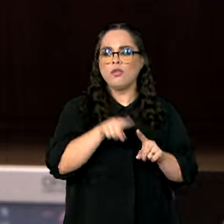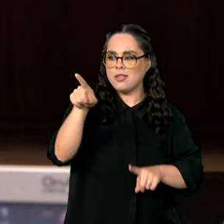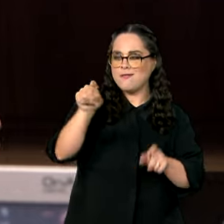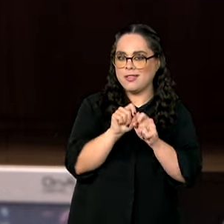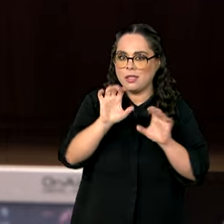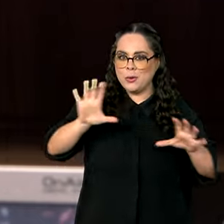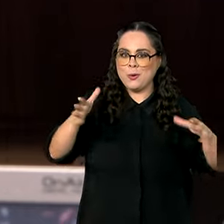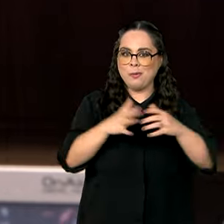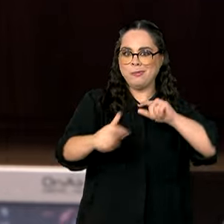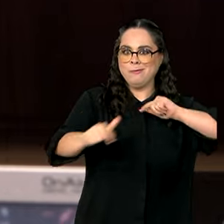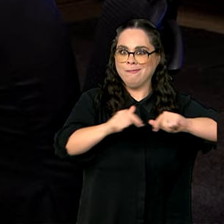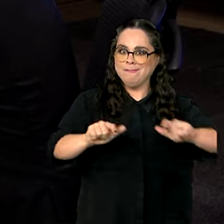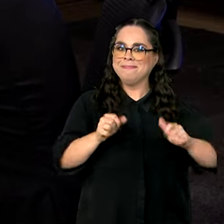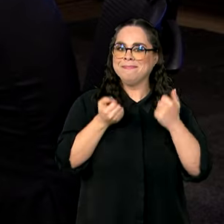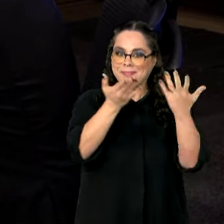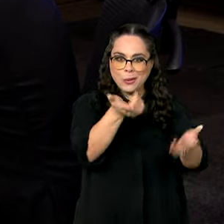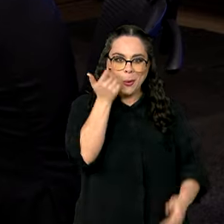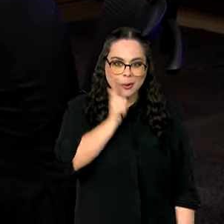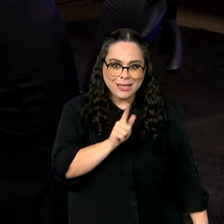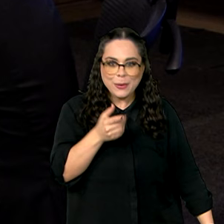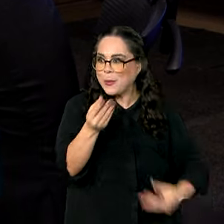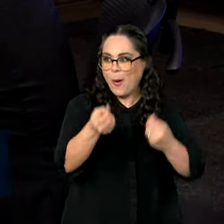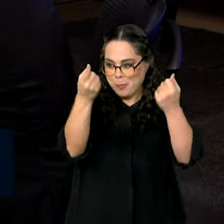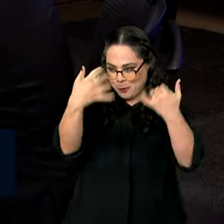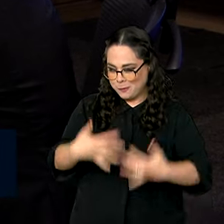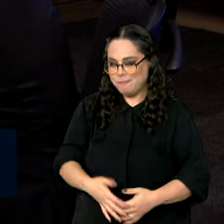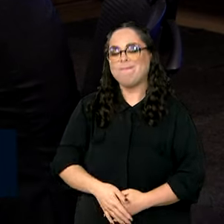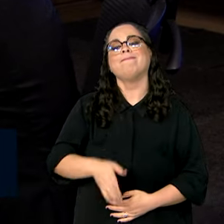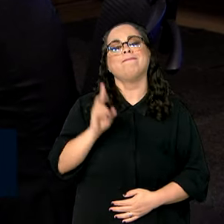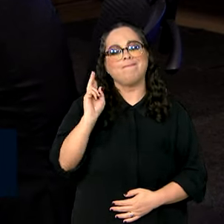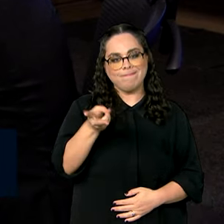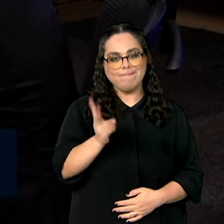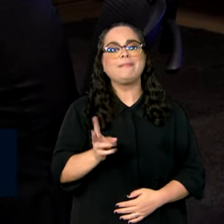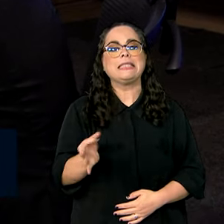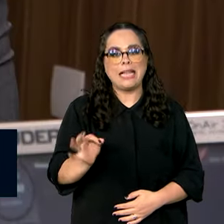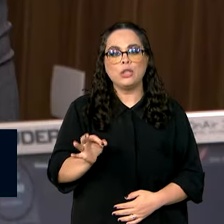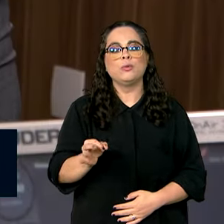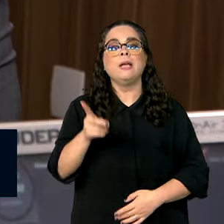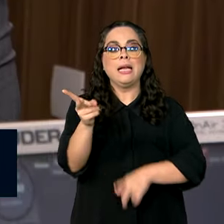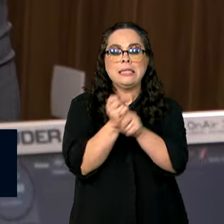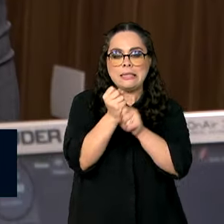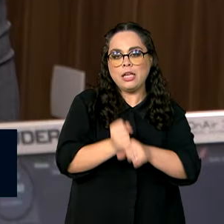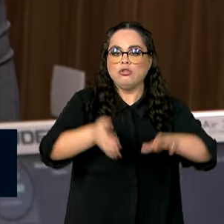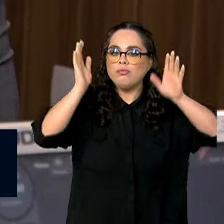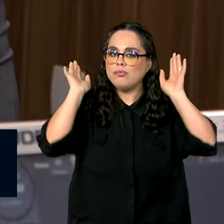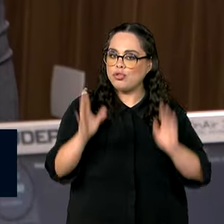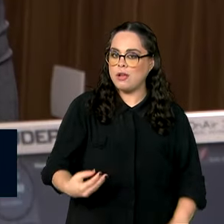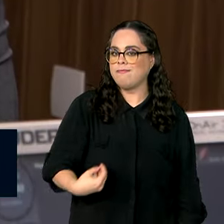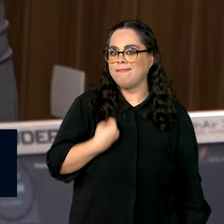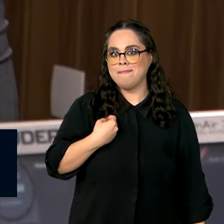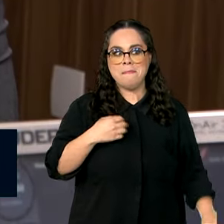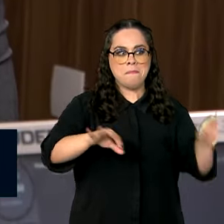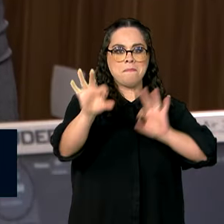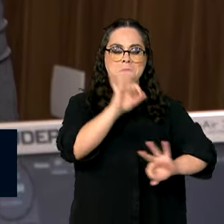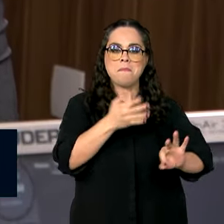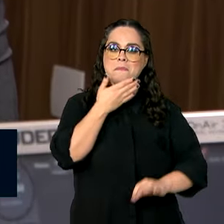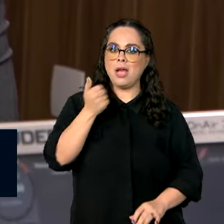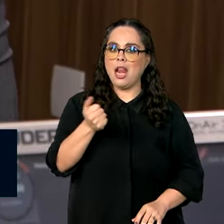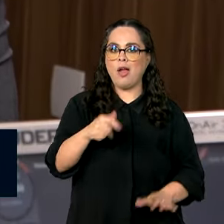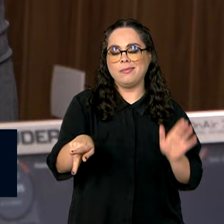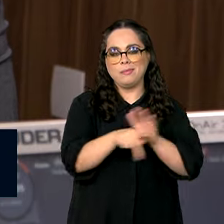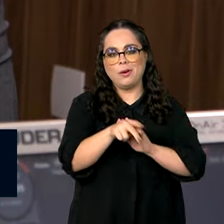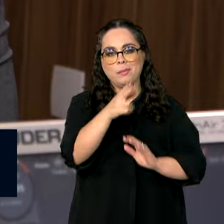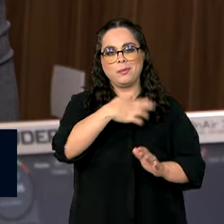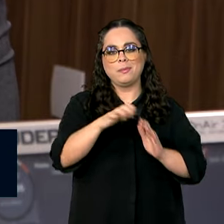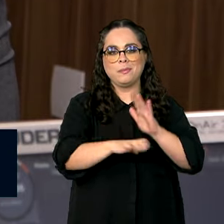Força Tarefa né para entregar essas encomendas Sem dúvida esse ano nós estamos muito melhor preparados nos correios eu acho que a gente já triplicou o